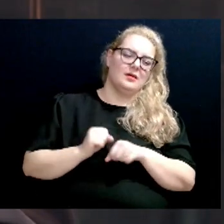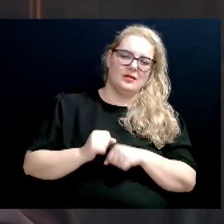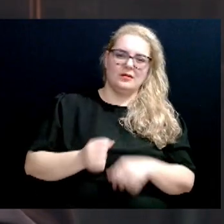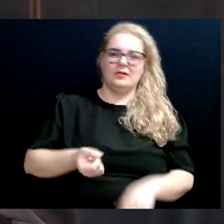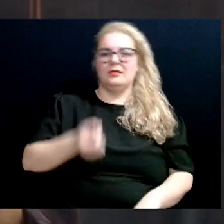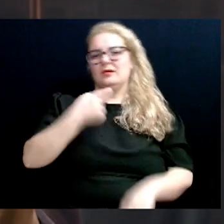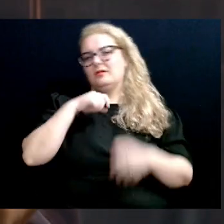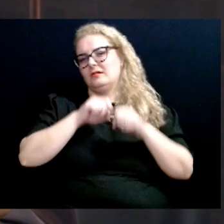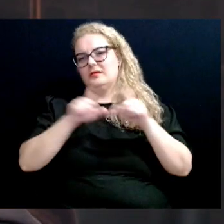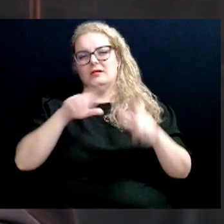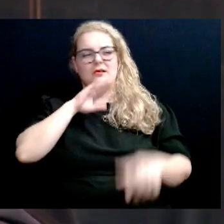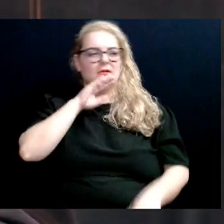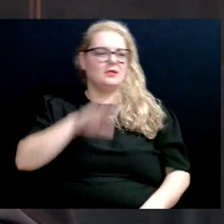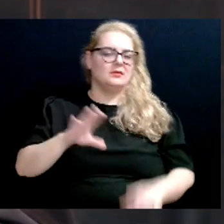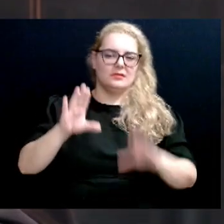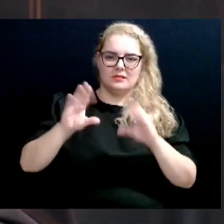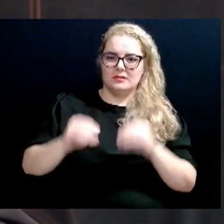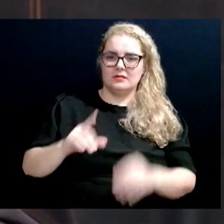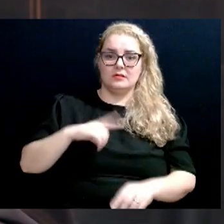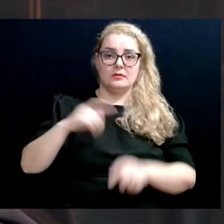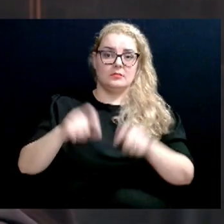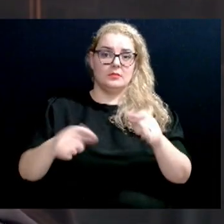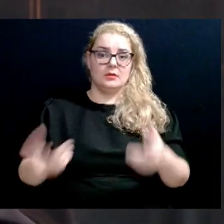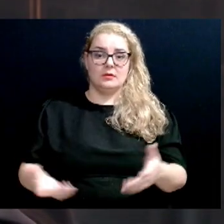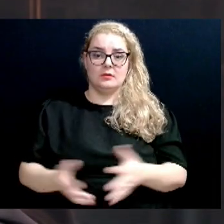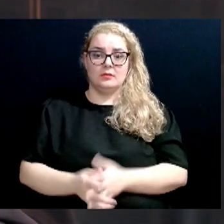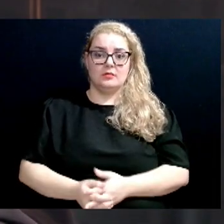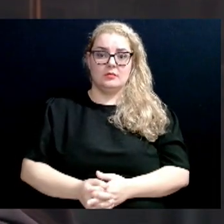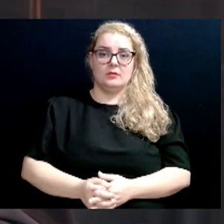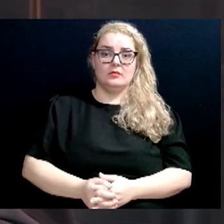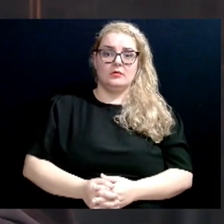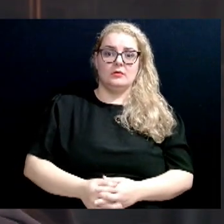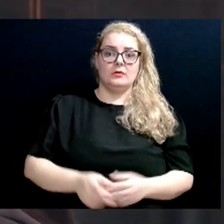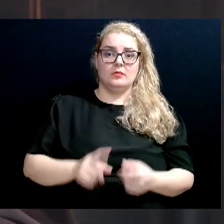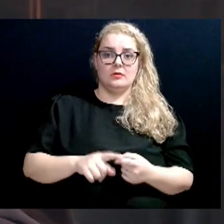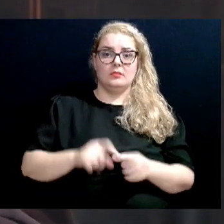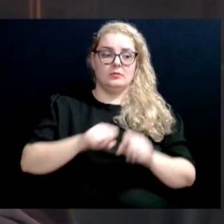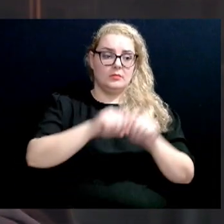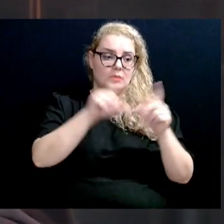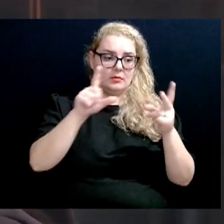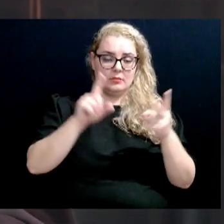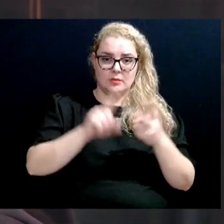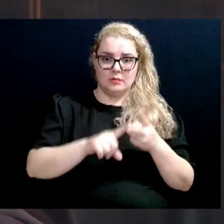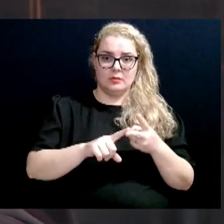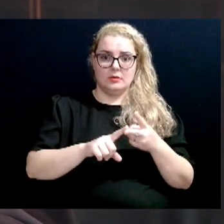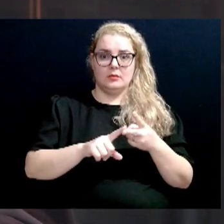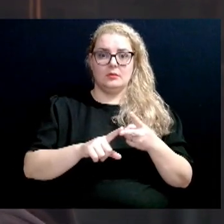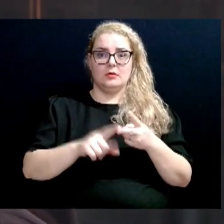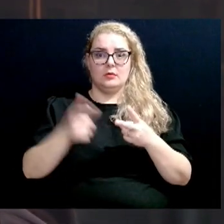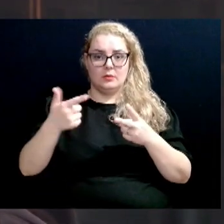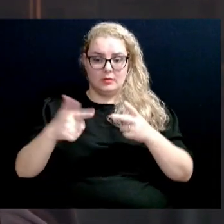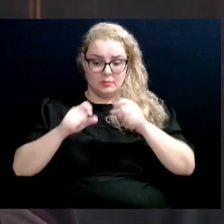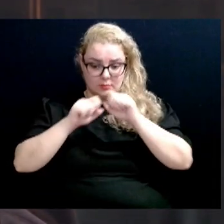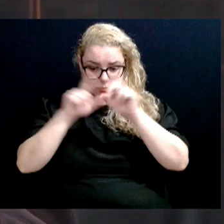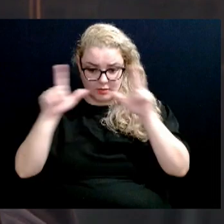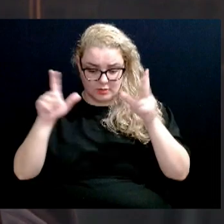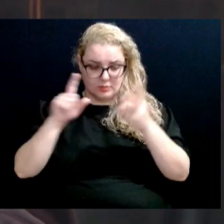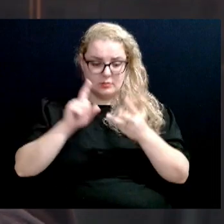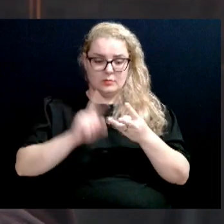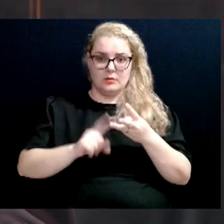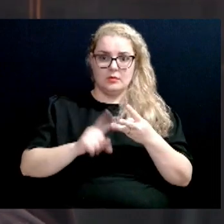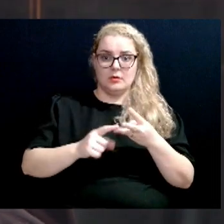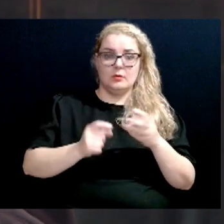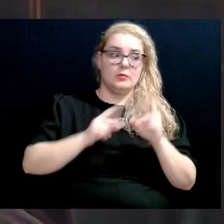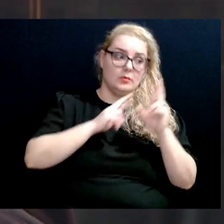à noite, tem gente que é um suplemento para acordar, o outro para manter acordado, o outro para dormir,